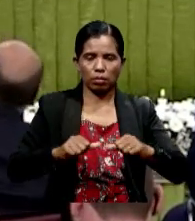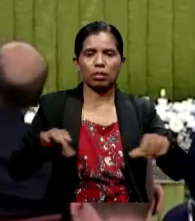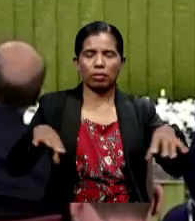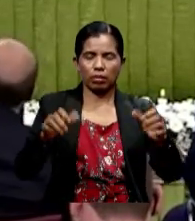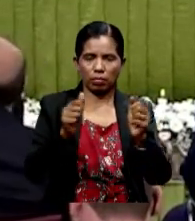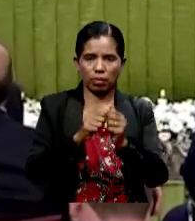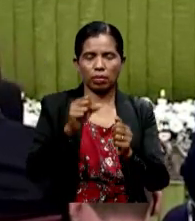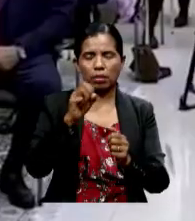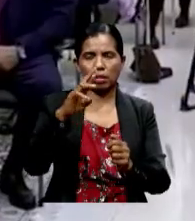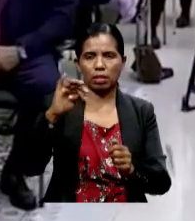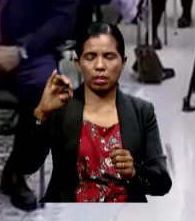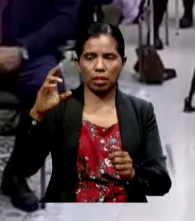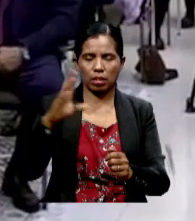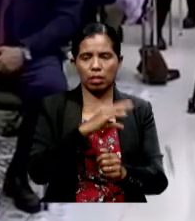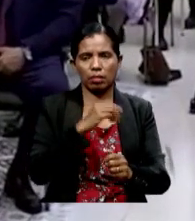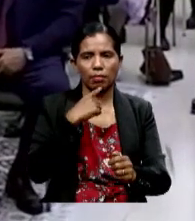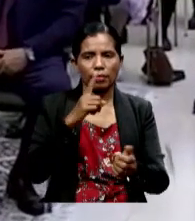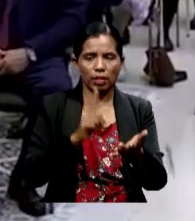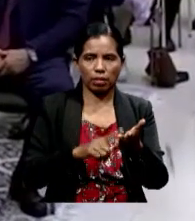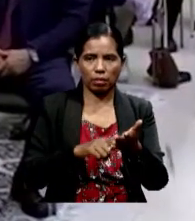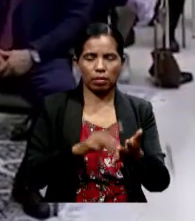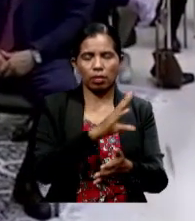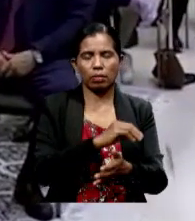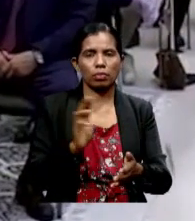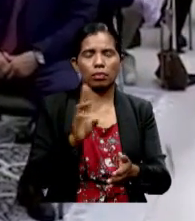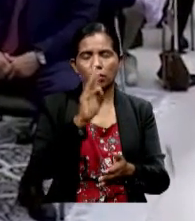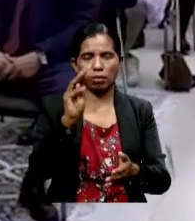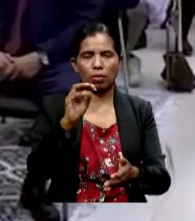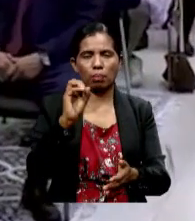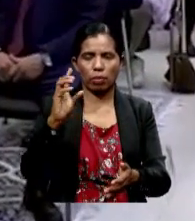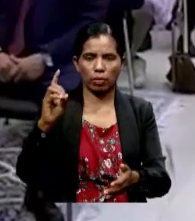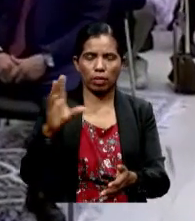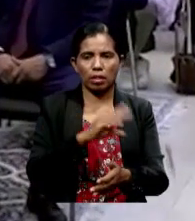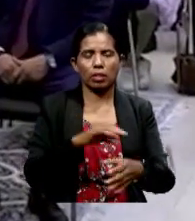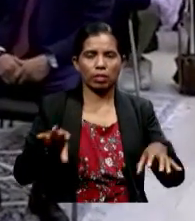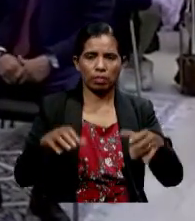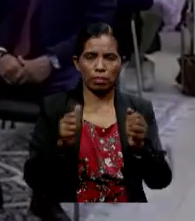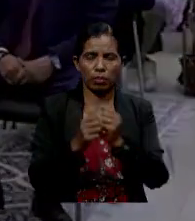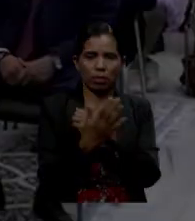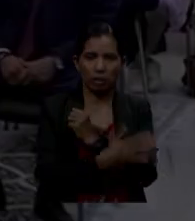ni afirma Rússia ho Irão discuti usa moeda nacional e a acordo bilateral.